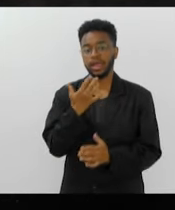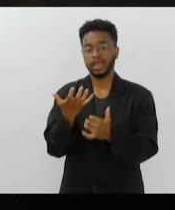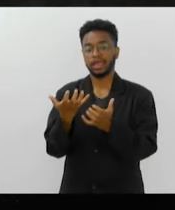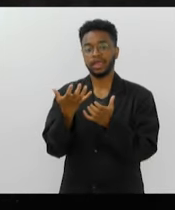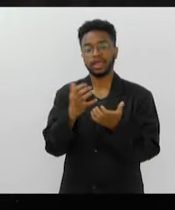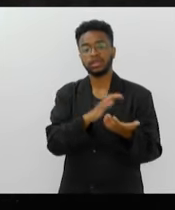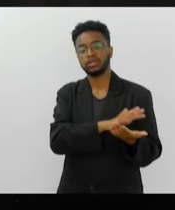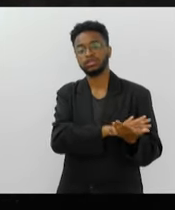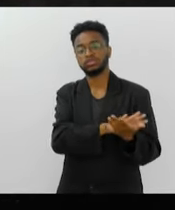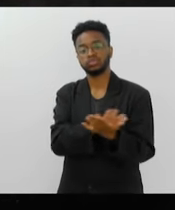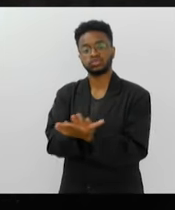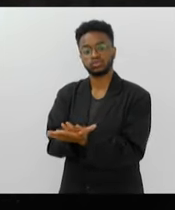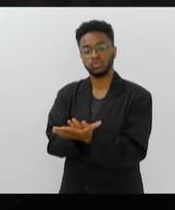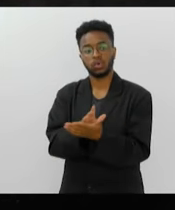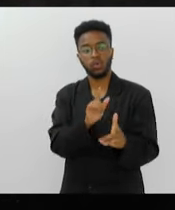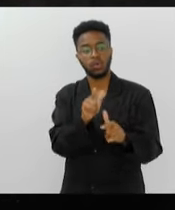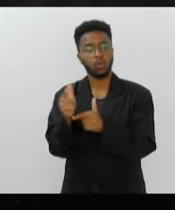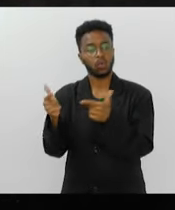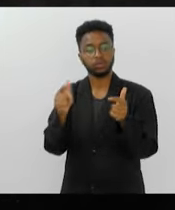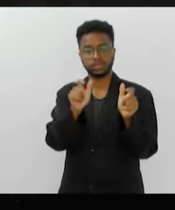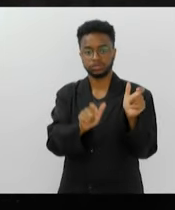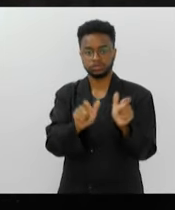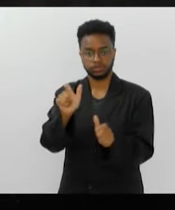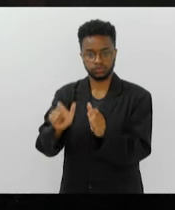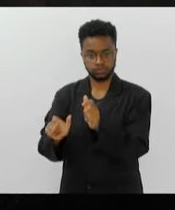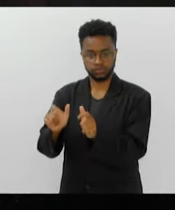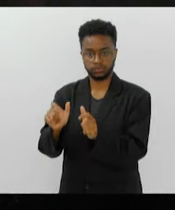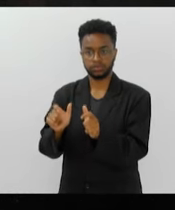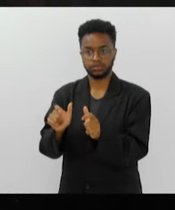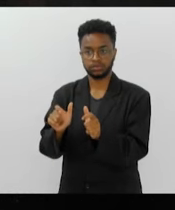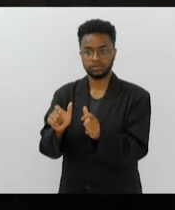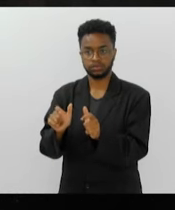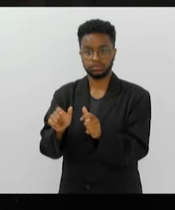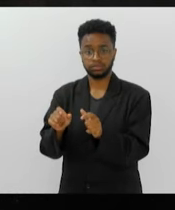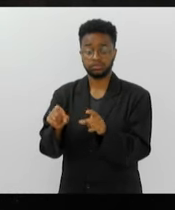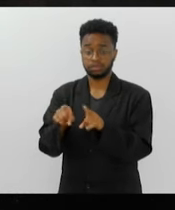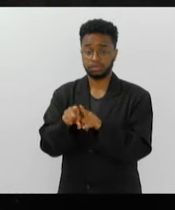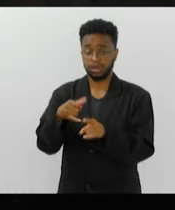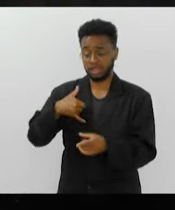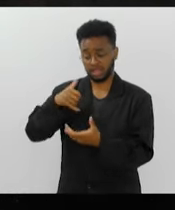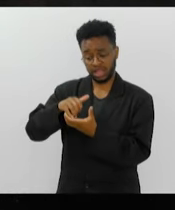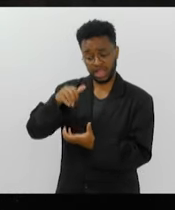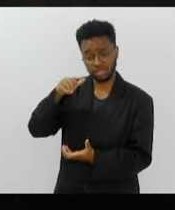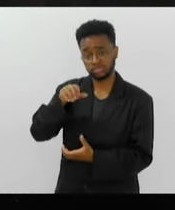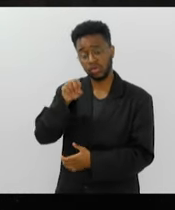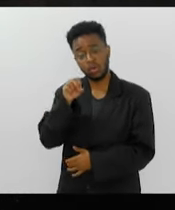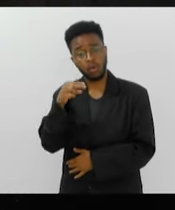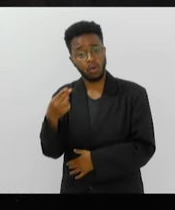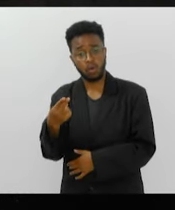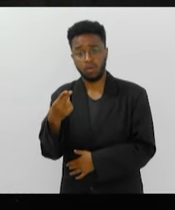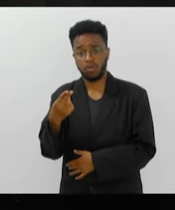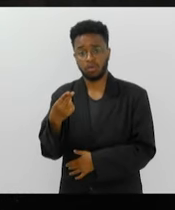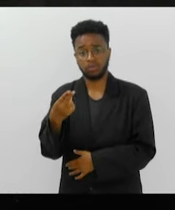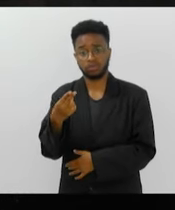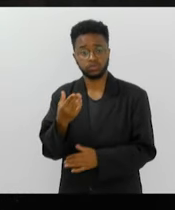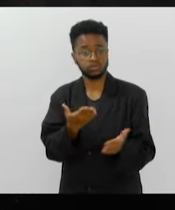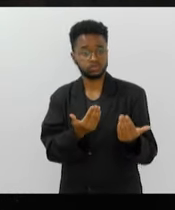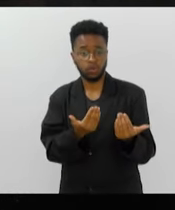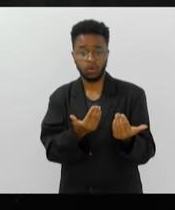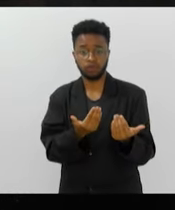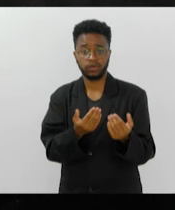destruição dos nossos irmãos nem os mais longevos nem tamp pouco os mais